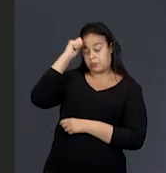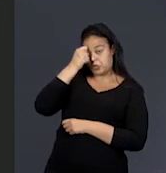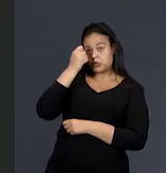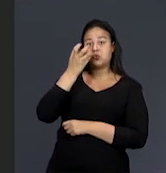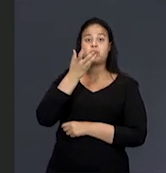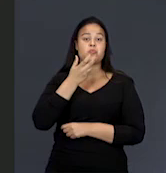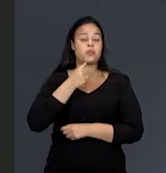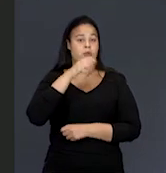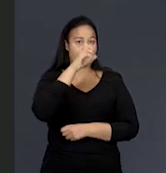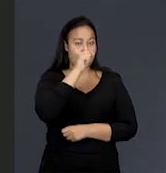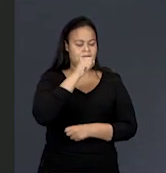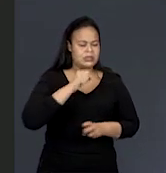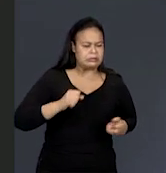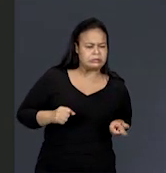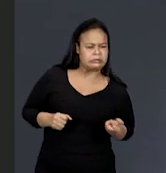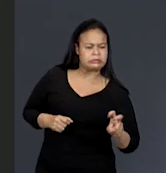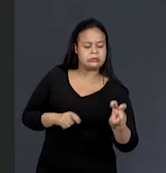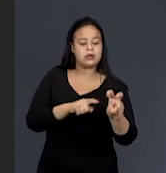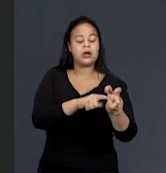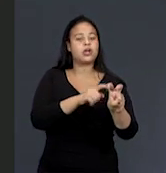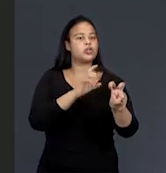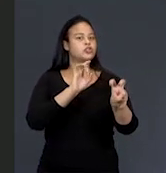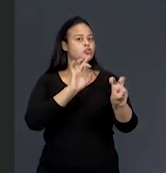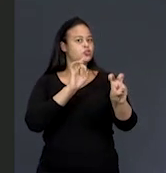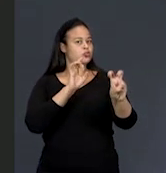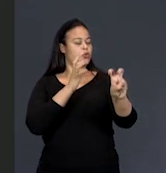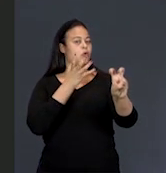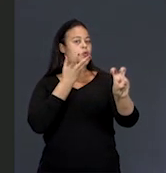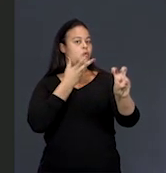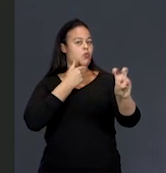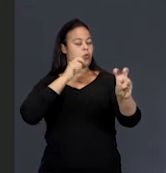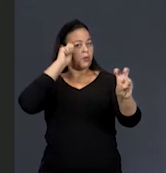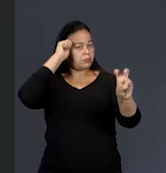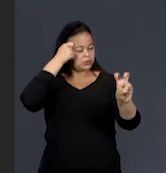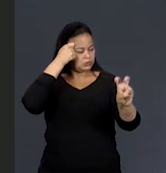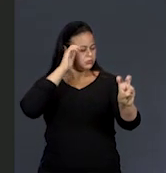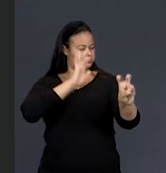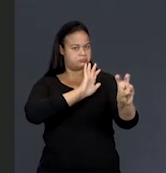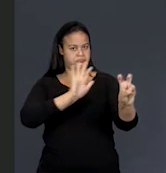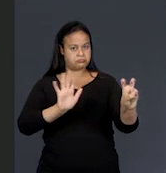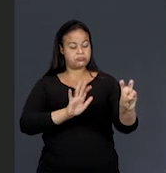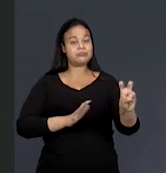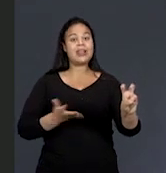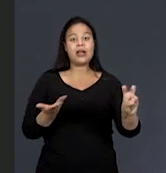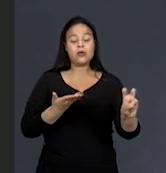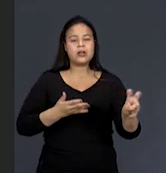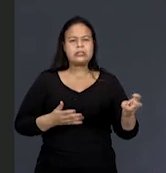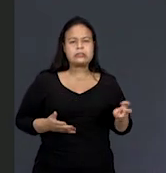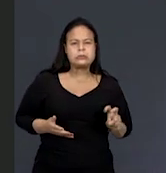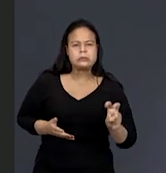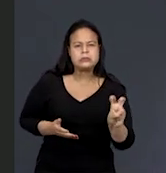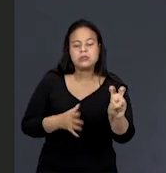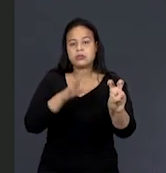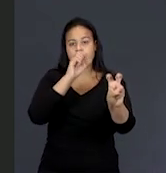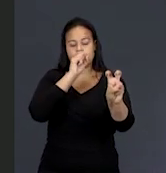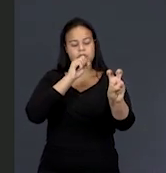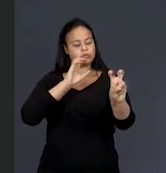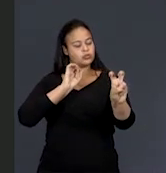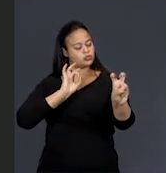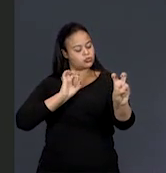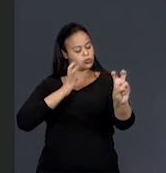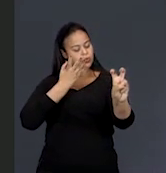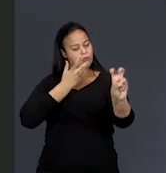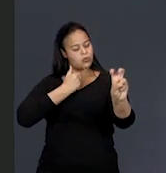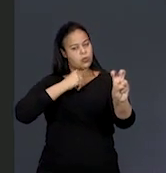pretas produzem apenas pigmento preto. Cobras laranjas produzem apenas pigmento laranja. Existem